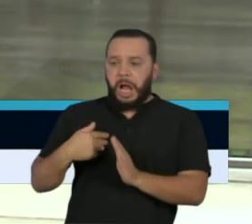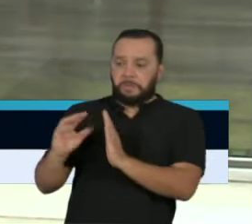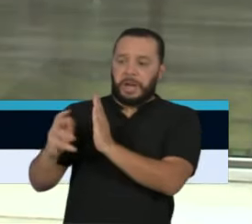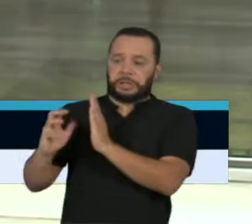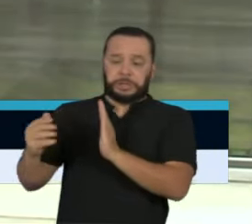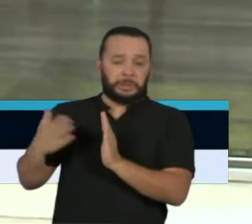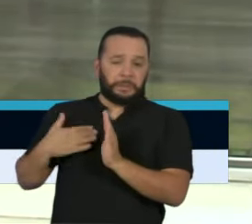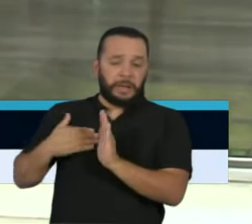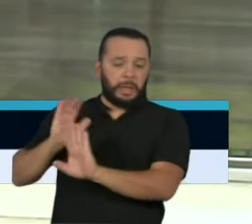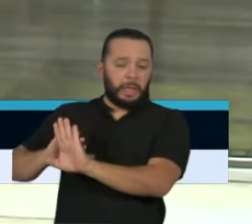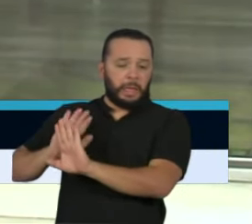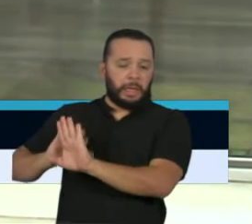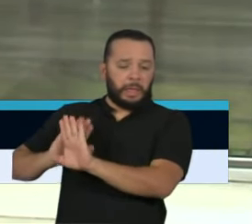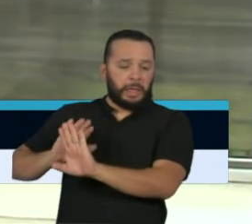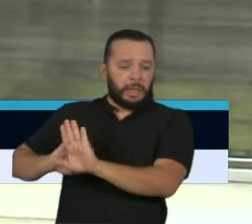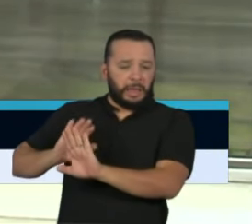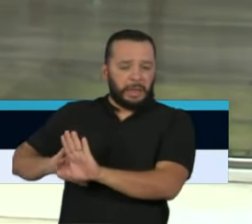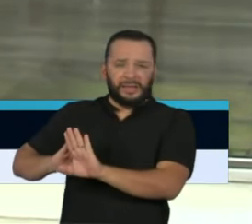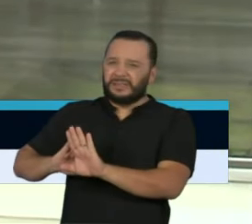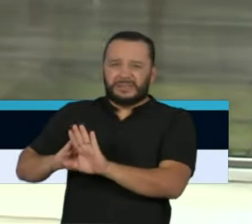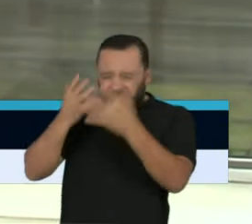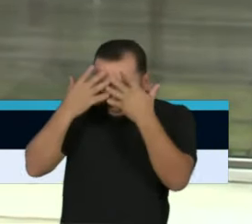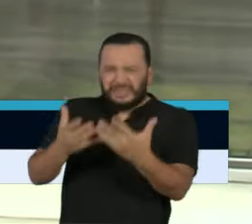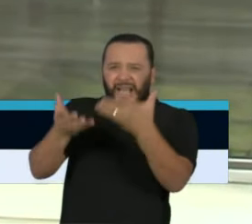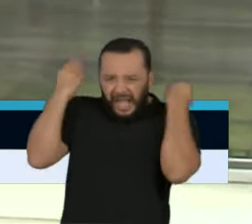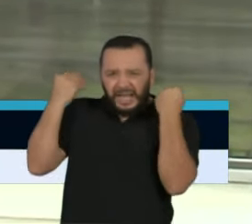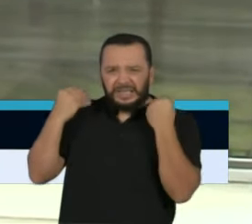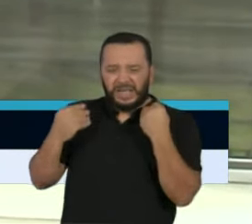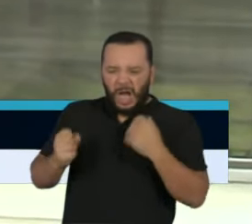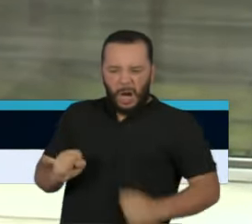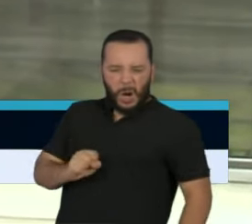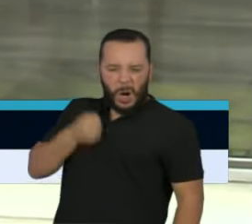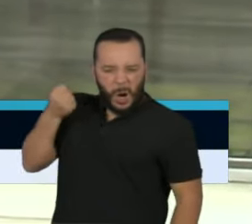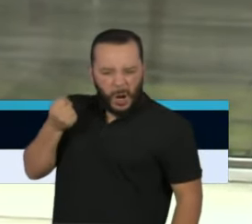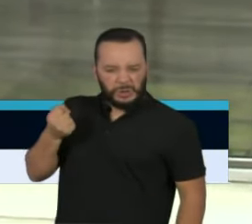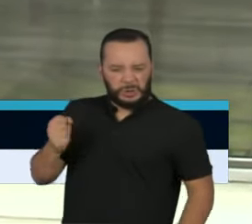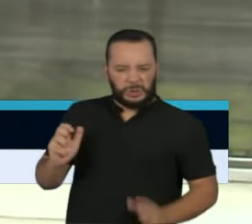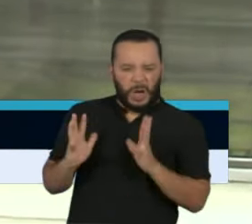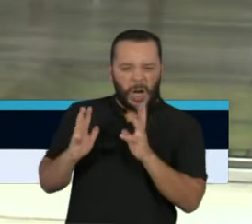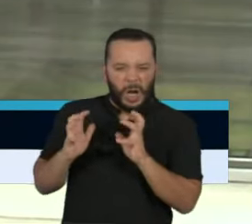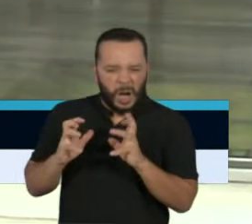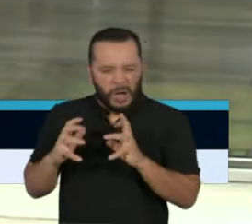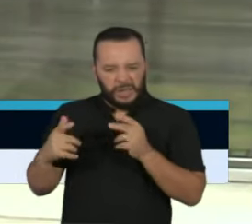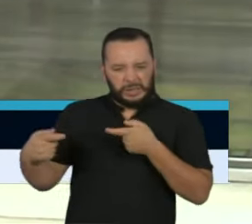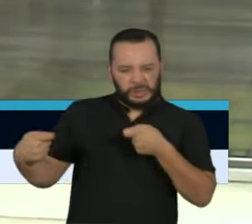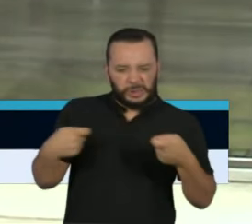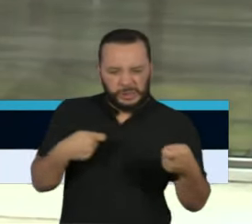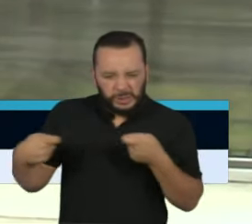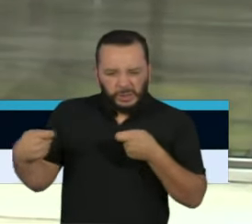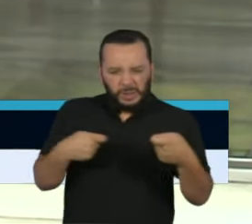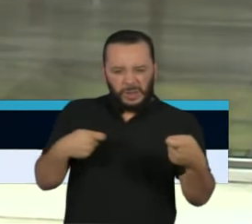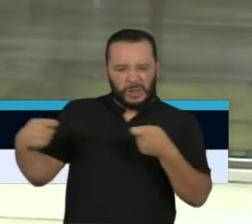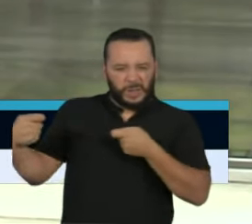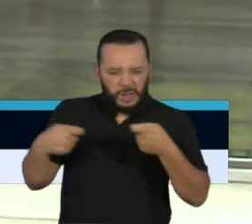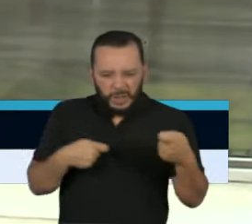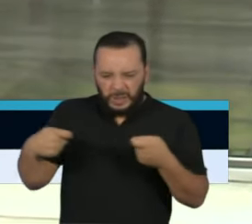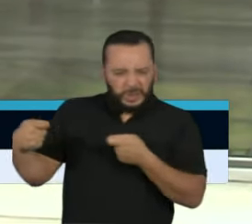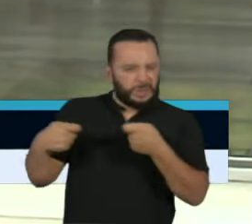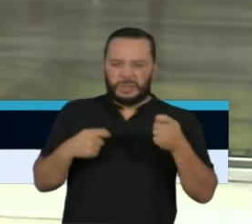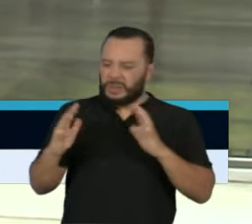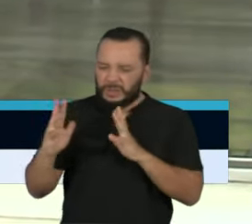partidarismos, esqueçam ideologia, esqueçam ódios, esqueçam brigas do passado, esqueçam conflitos do presente,